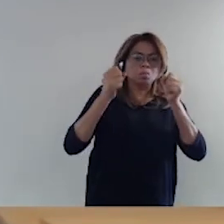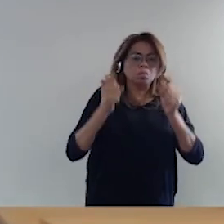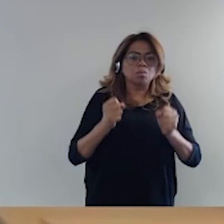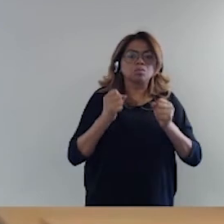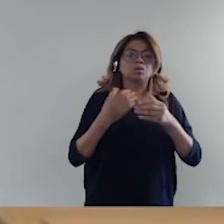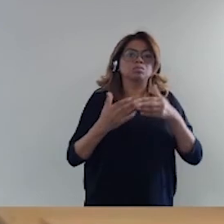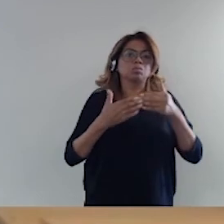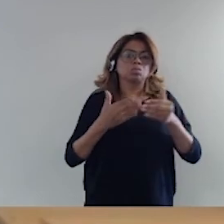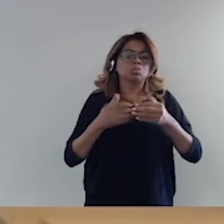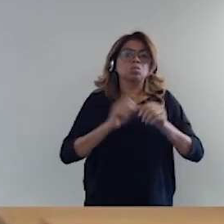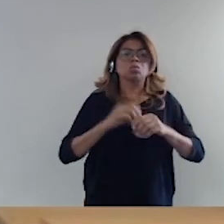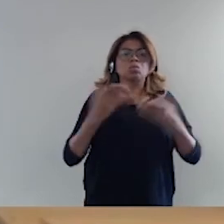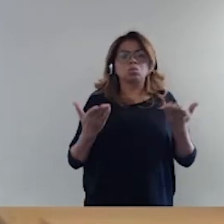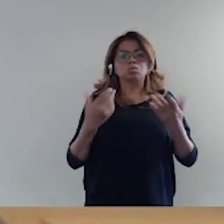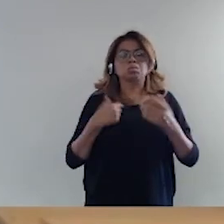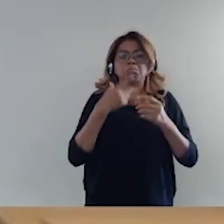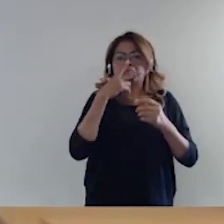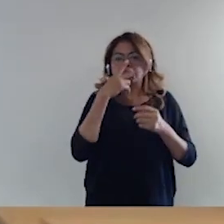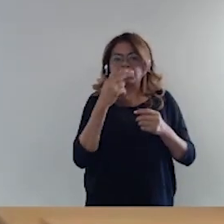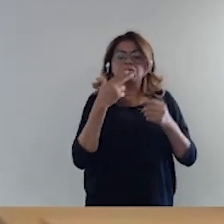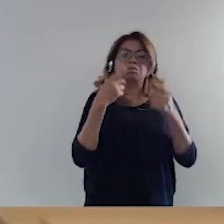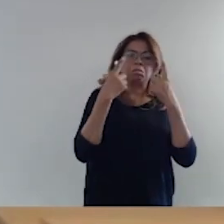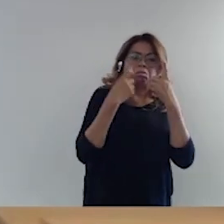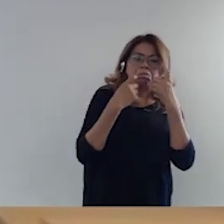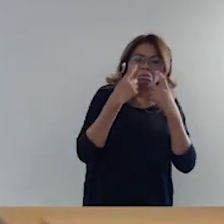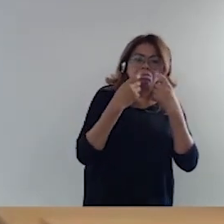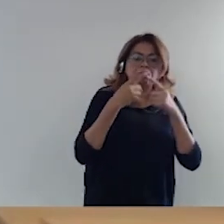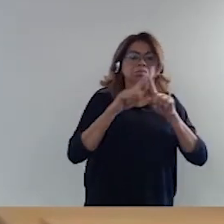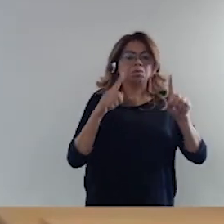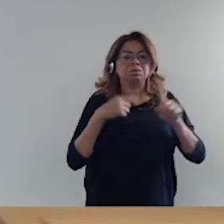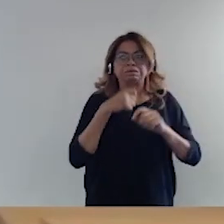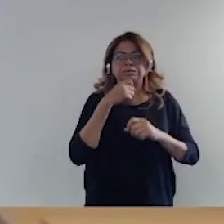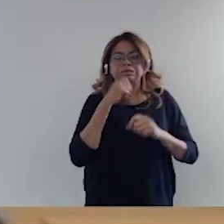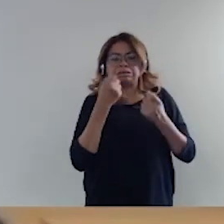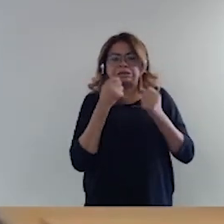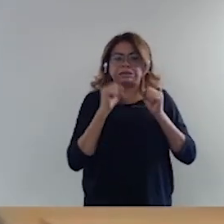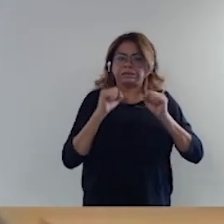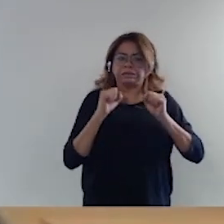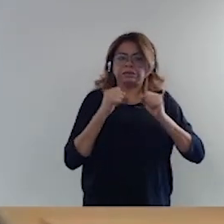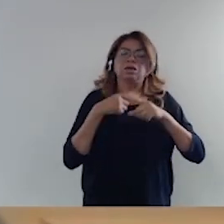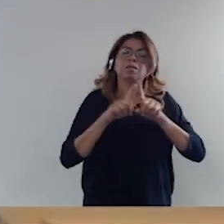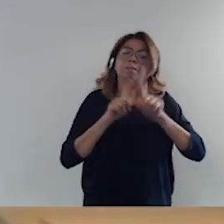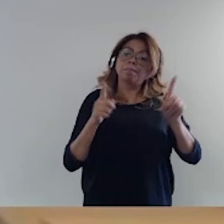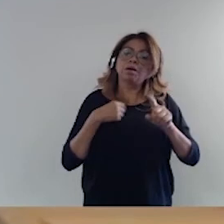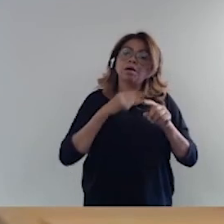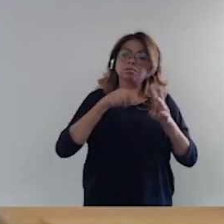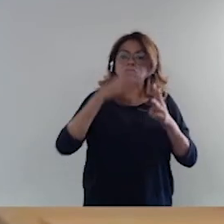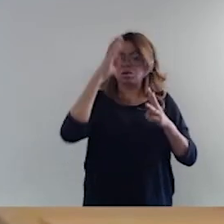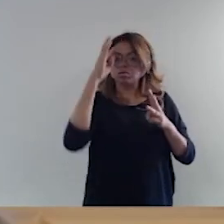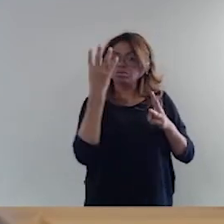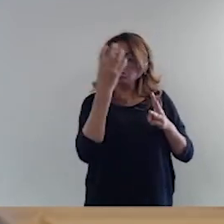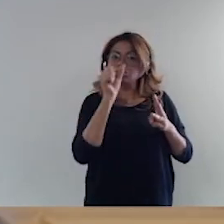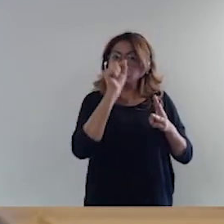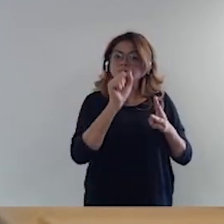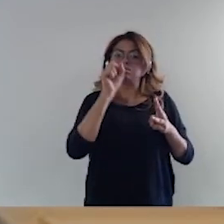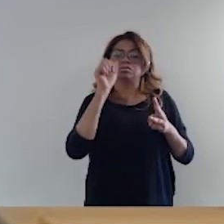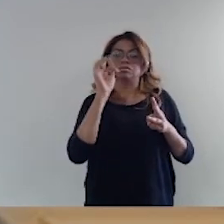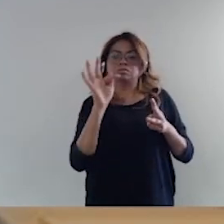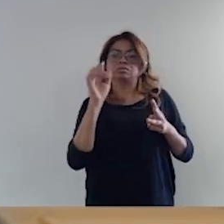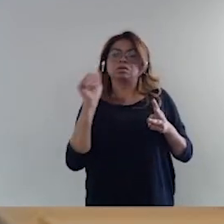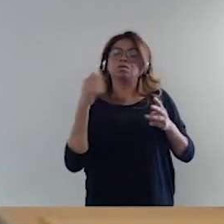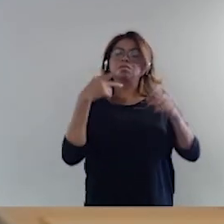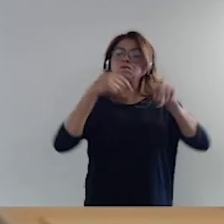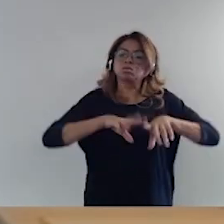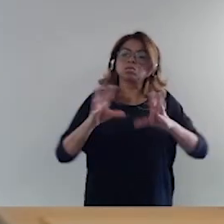grau de controvérsia, o choro e ranger de dentes, mas acho que foram decisões corretas e que fizeram bem ao país e que